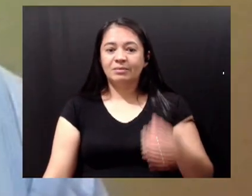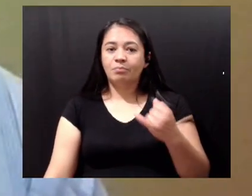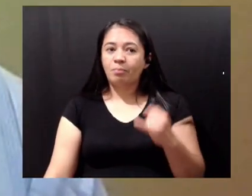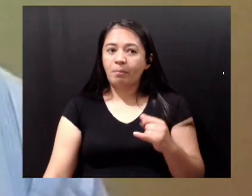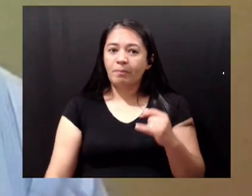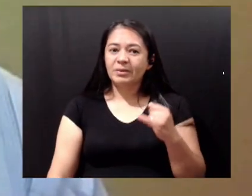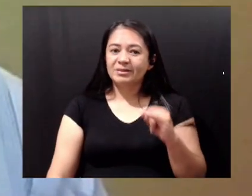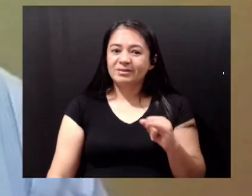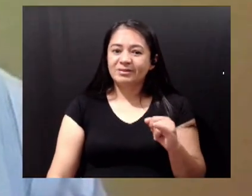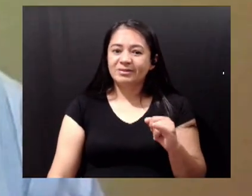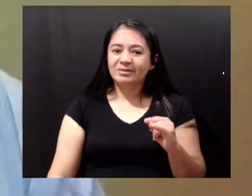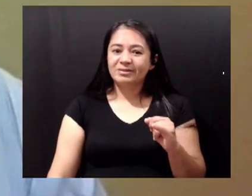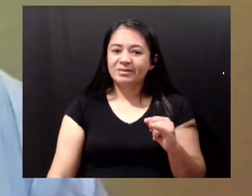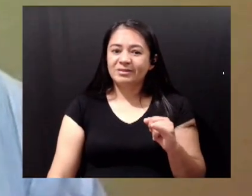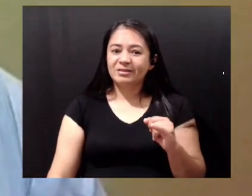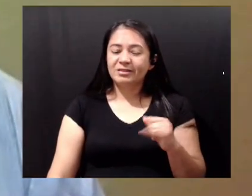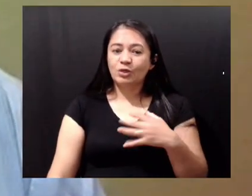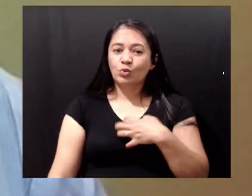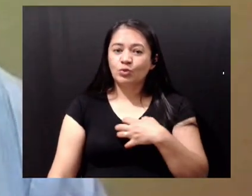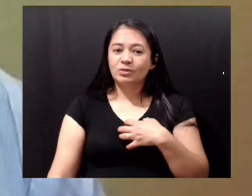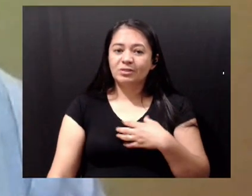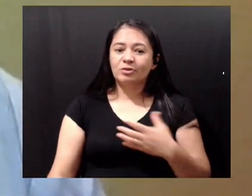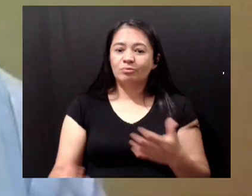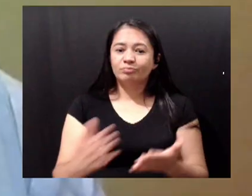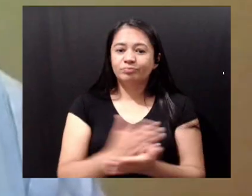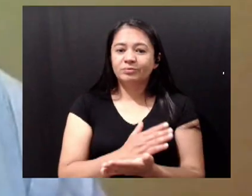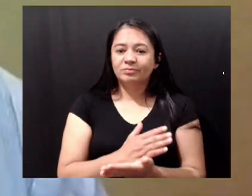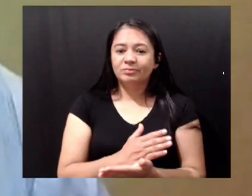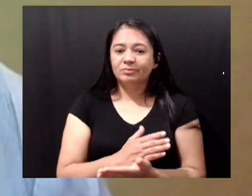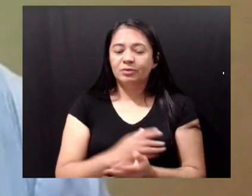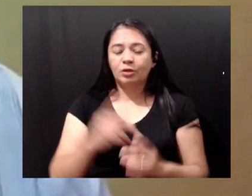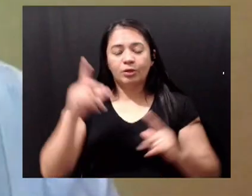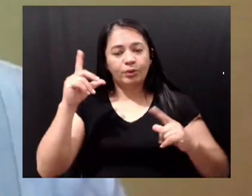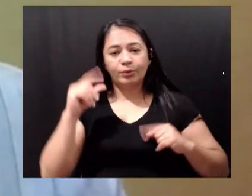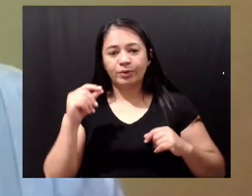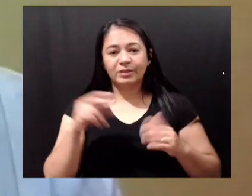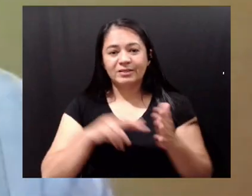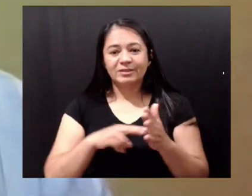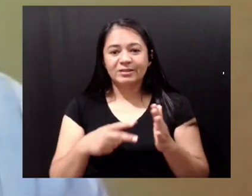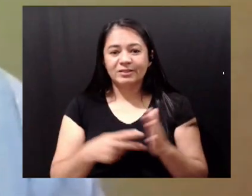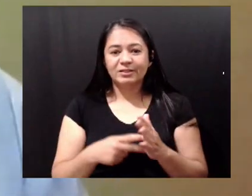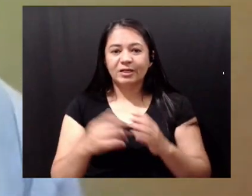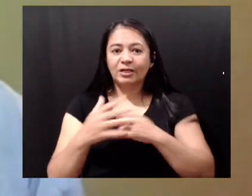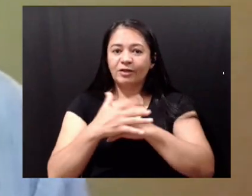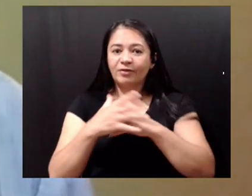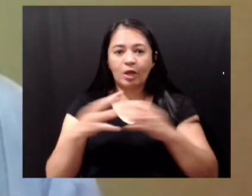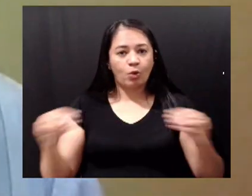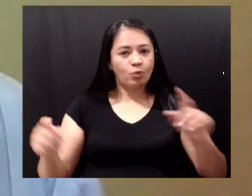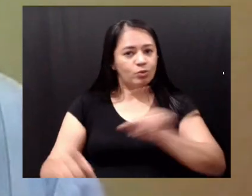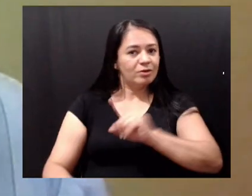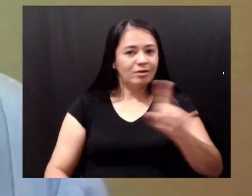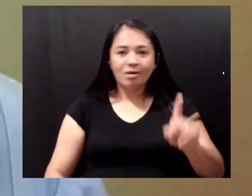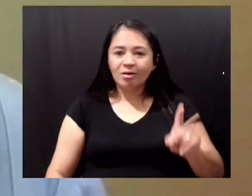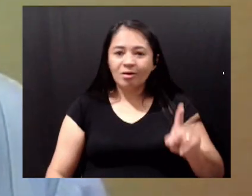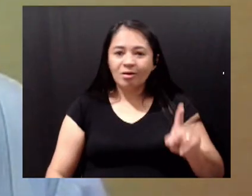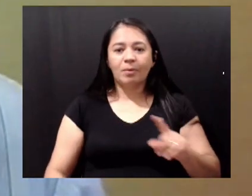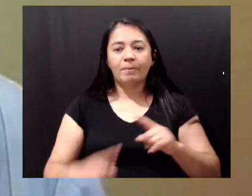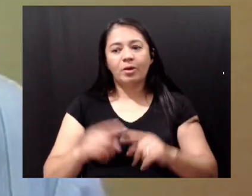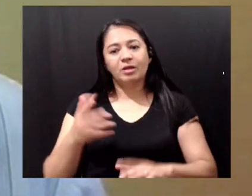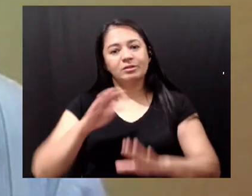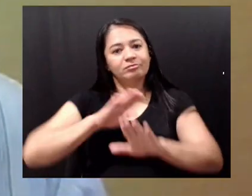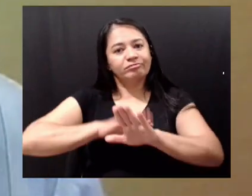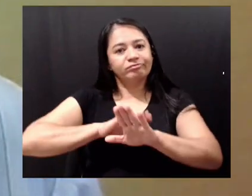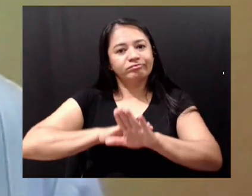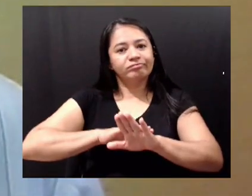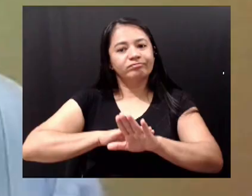aquele sintoma, apenas dar aquele alívio, não significa a cura de um mal maior que pode estar por trás, né? Então, e